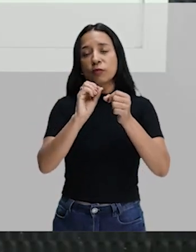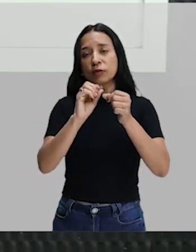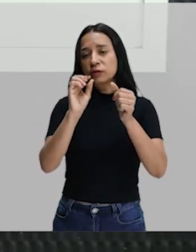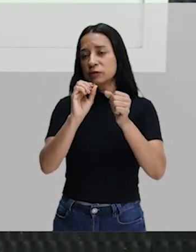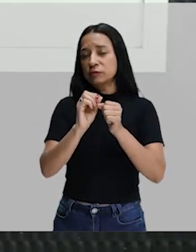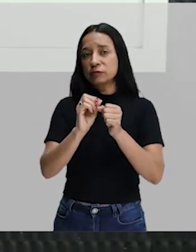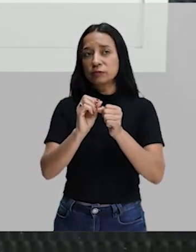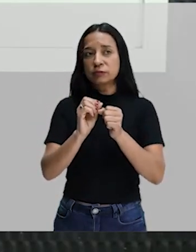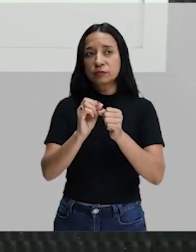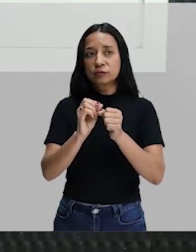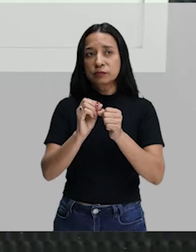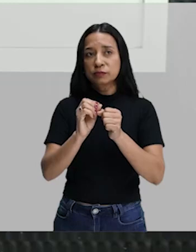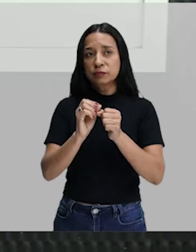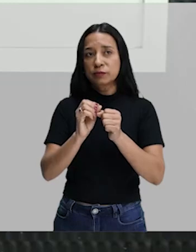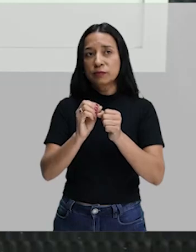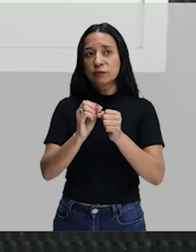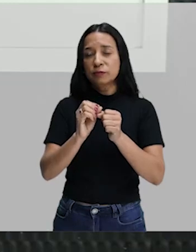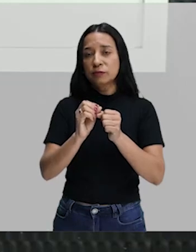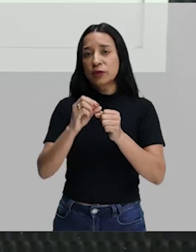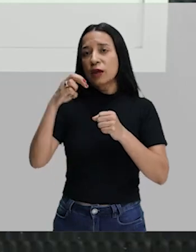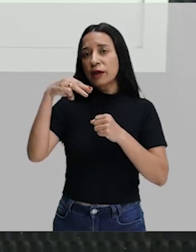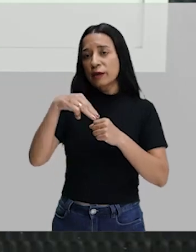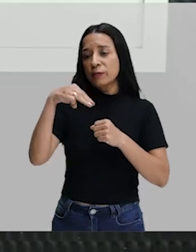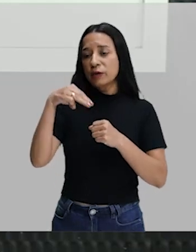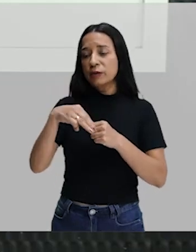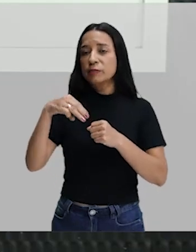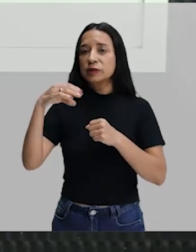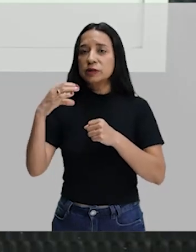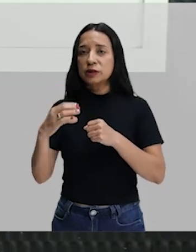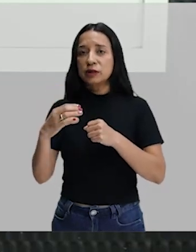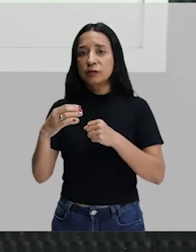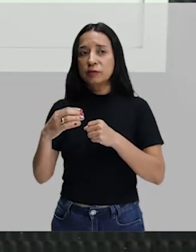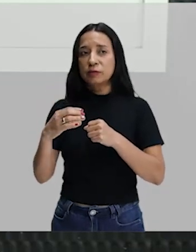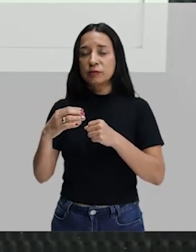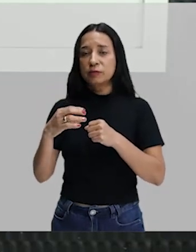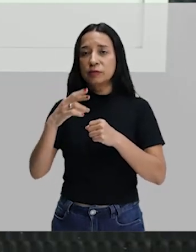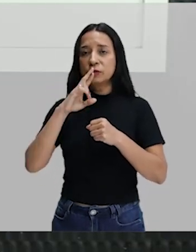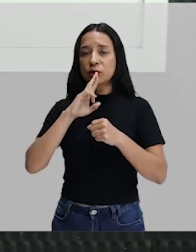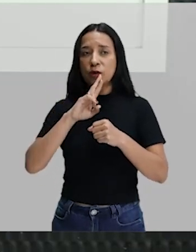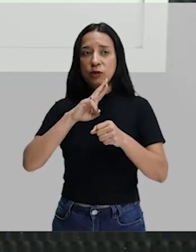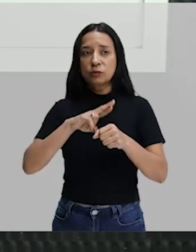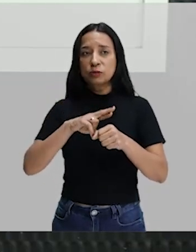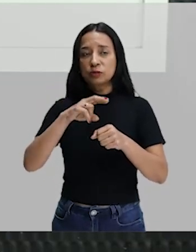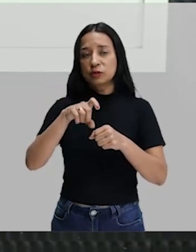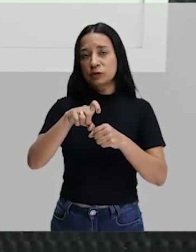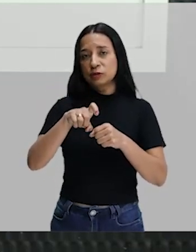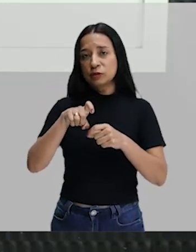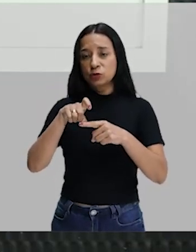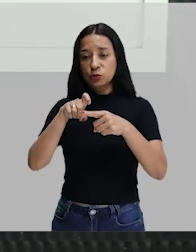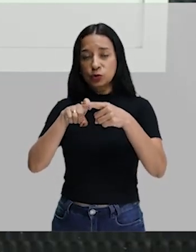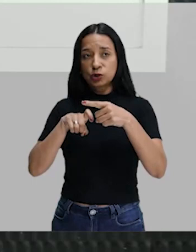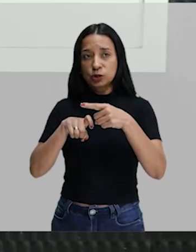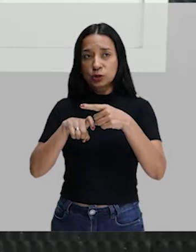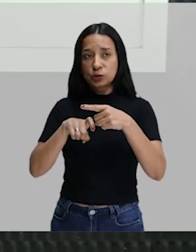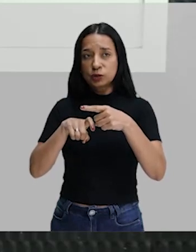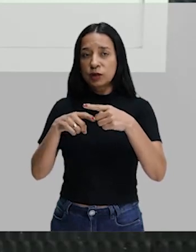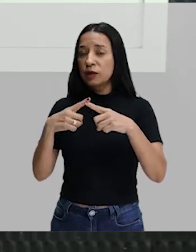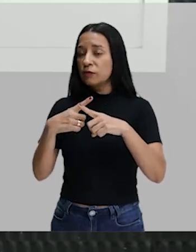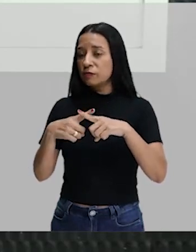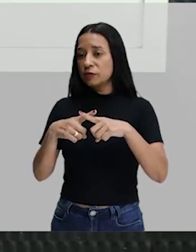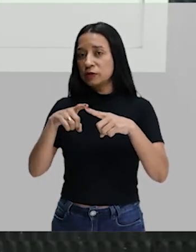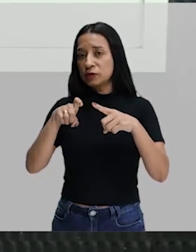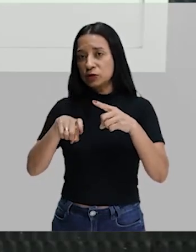vai ser o MMC? Vai ser o produto, né, de x multiplicado por x menos 3.